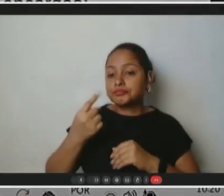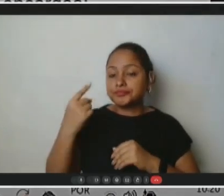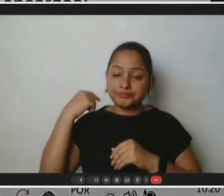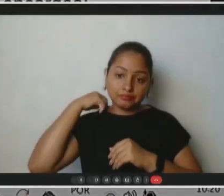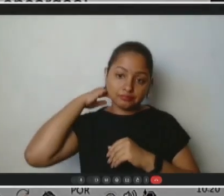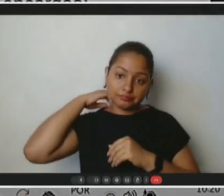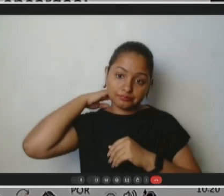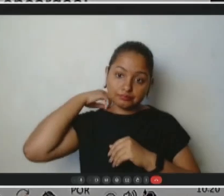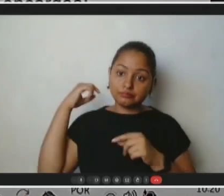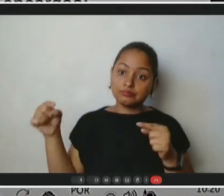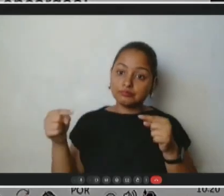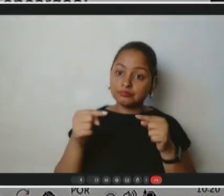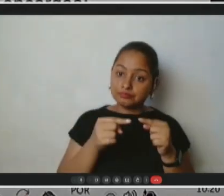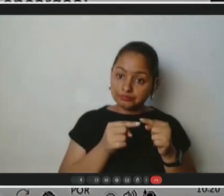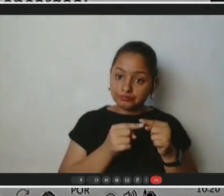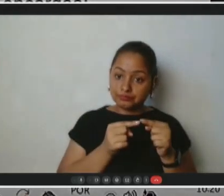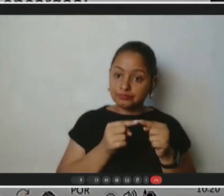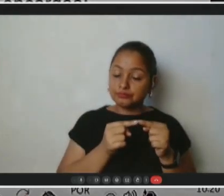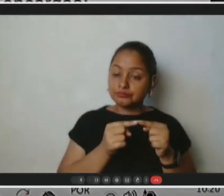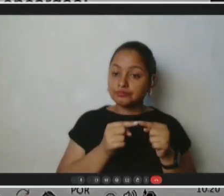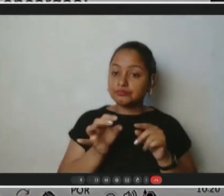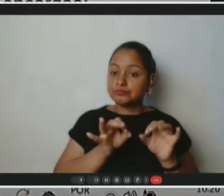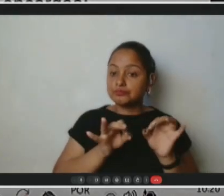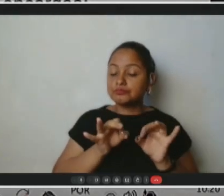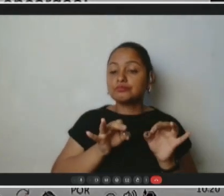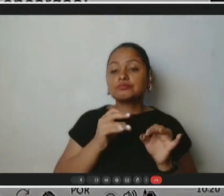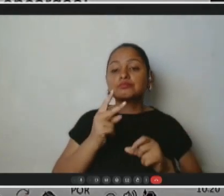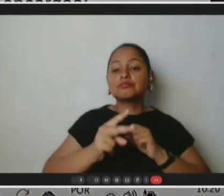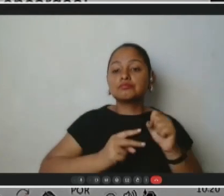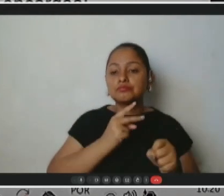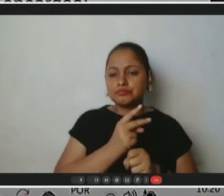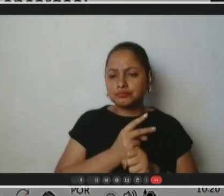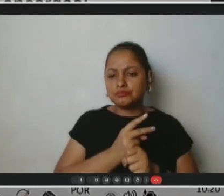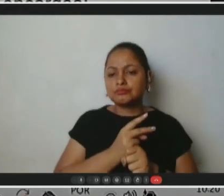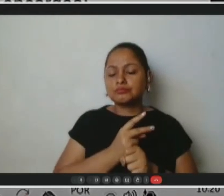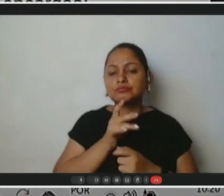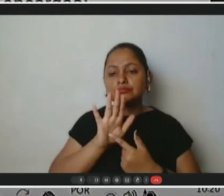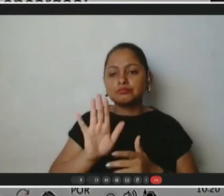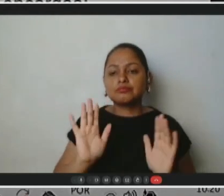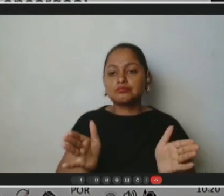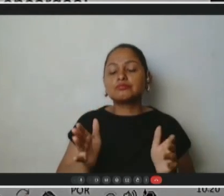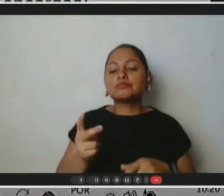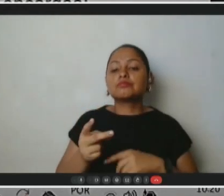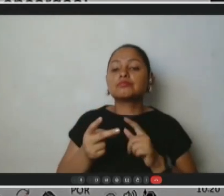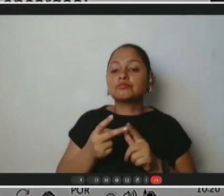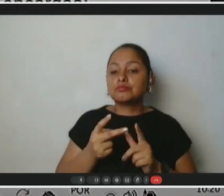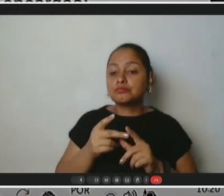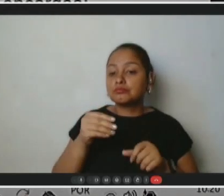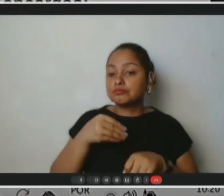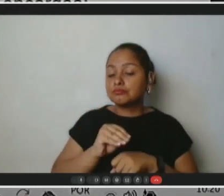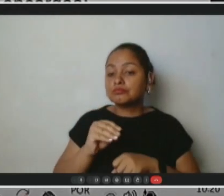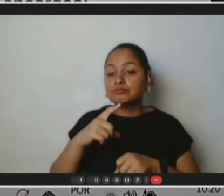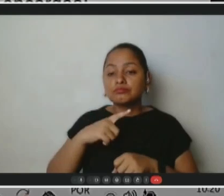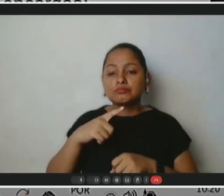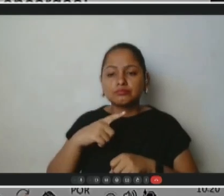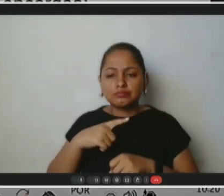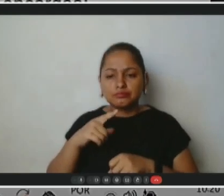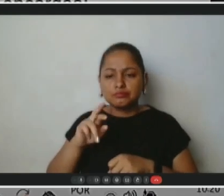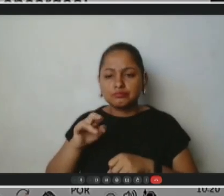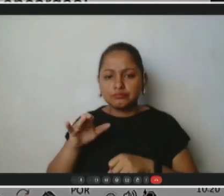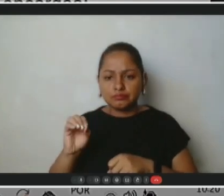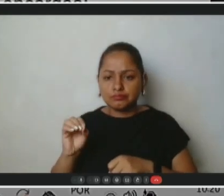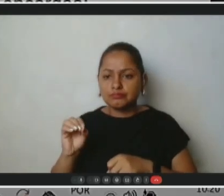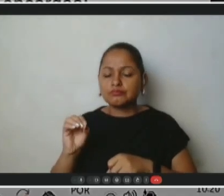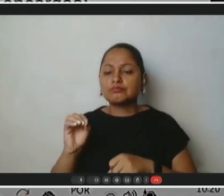as disposições do plano plurianual e da presente lei. Segundo, indique os recursos necessários admitidos